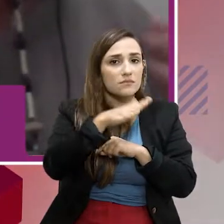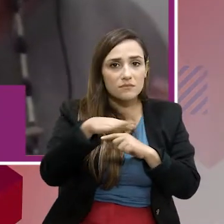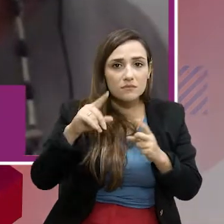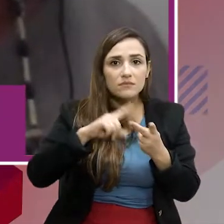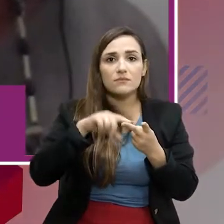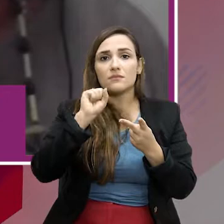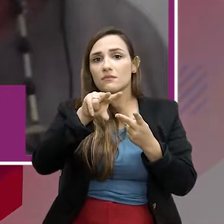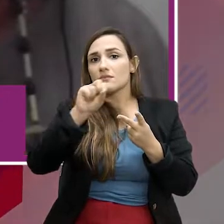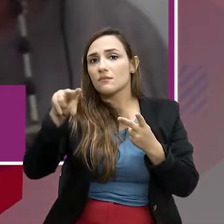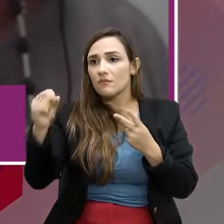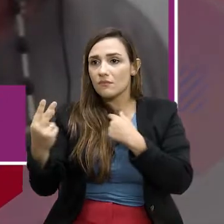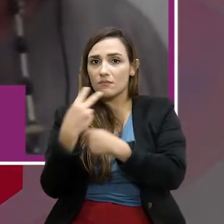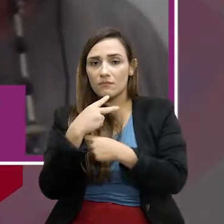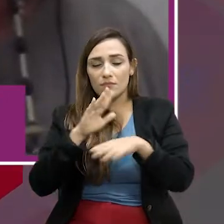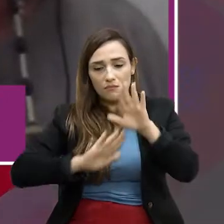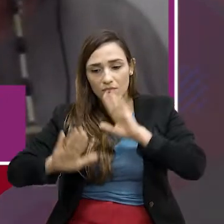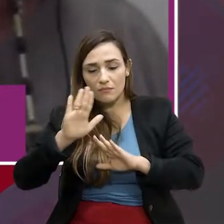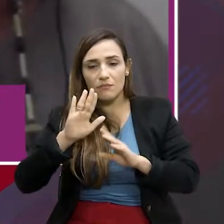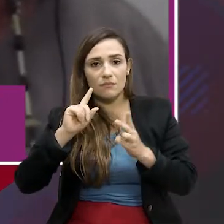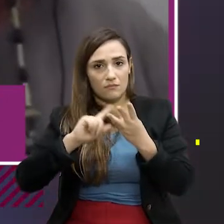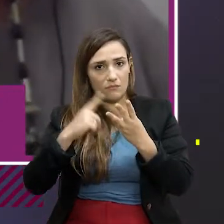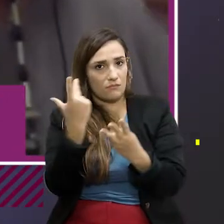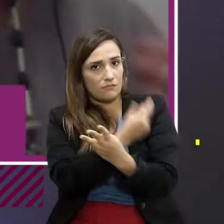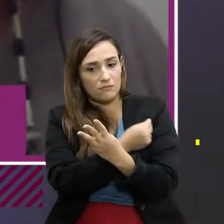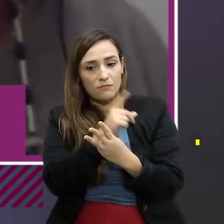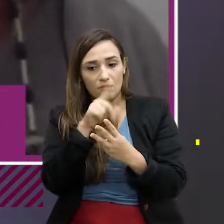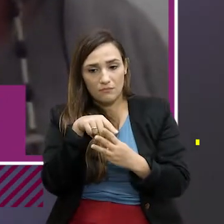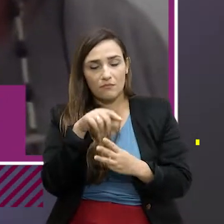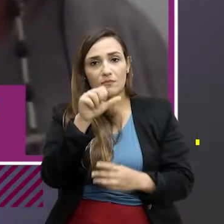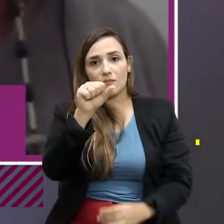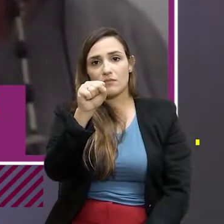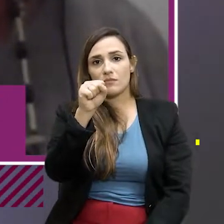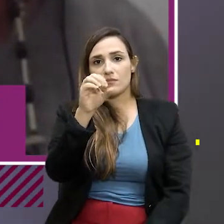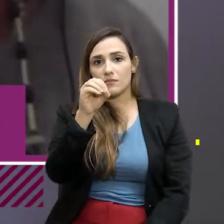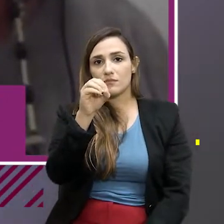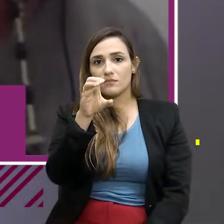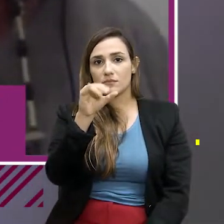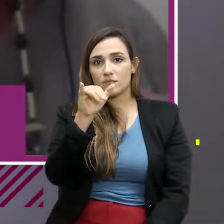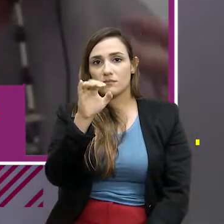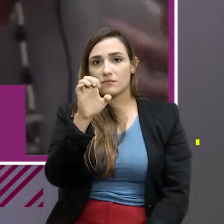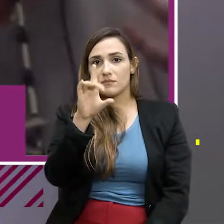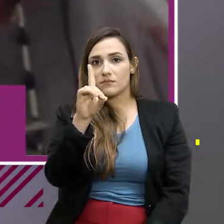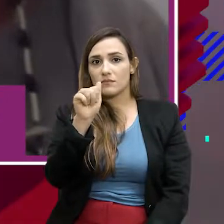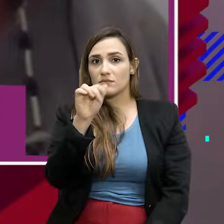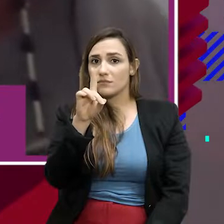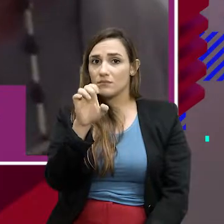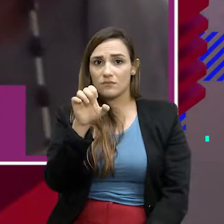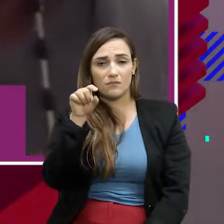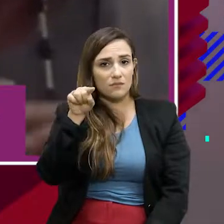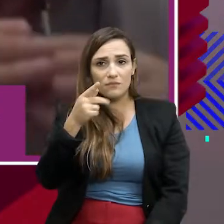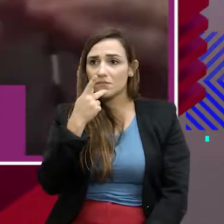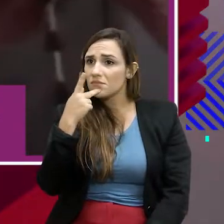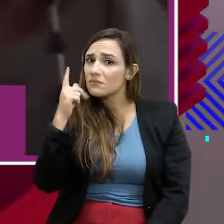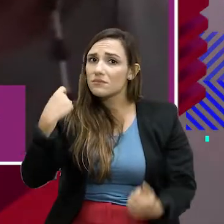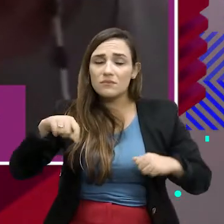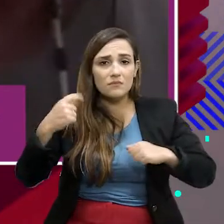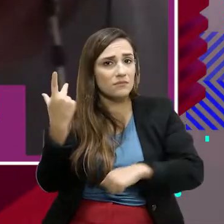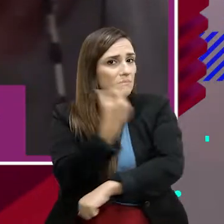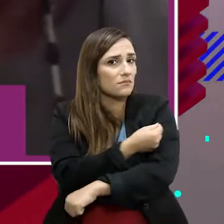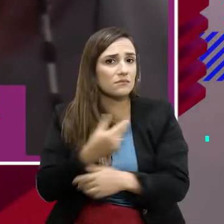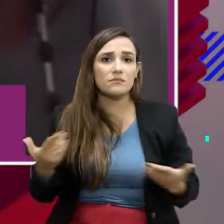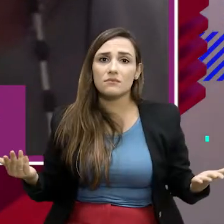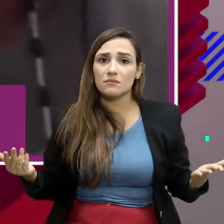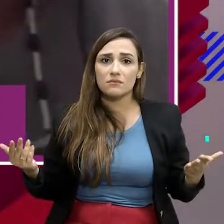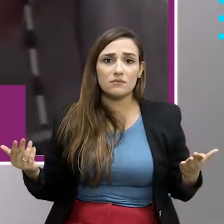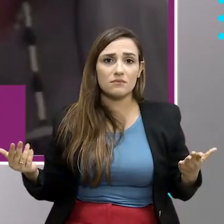a Sociedade Brasileira de Infectologia, a Sociedade Brasileira de Imunização, que são as pessoas top